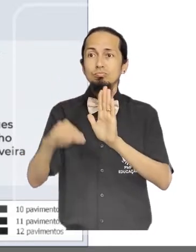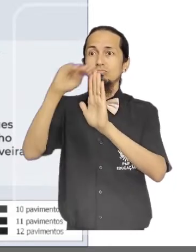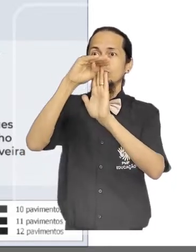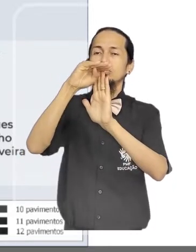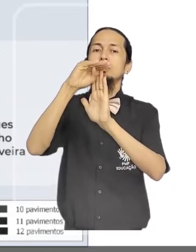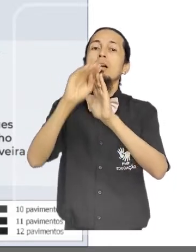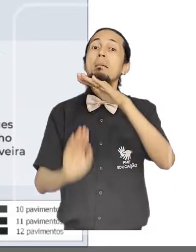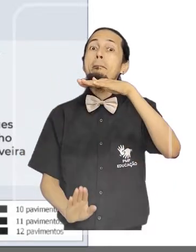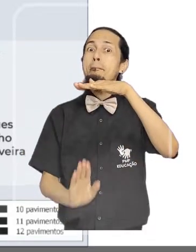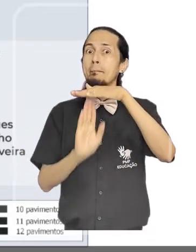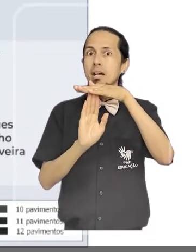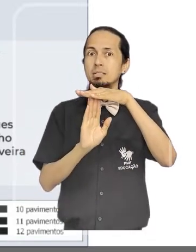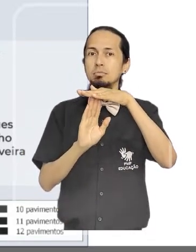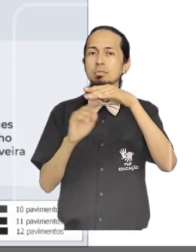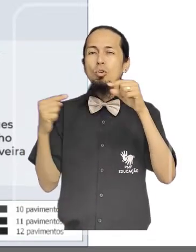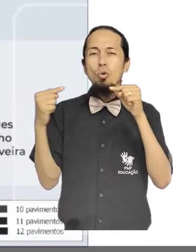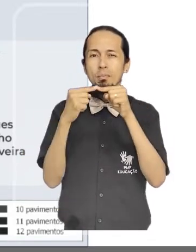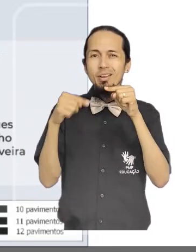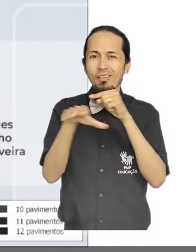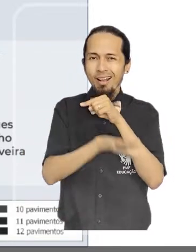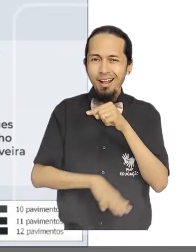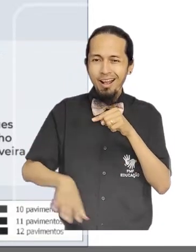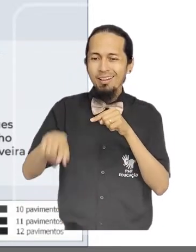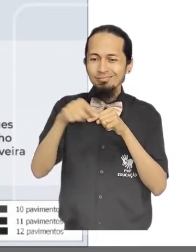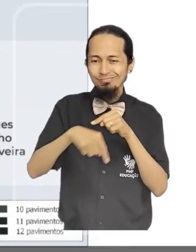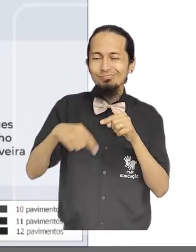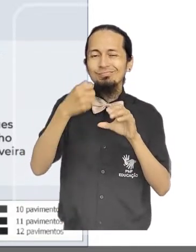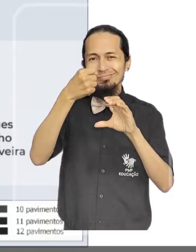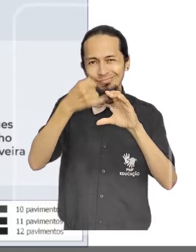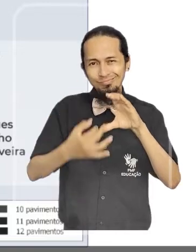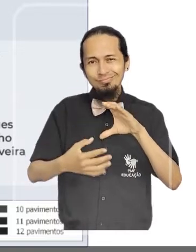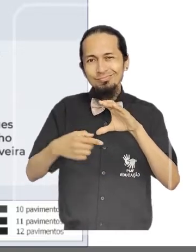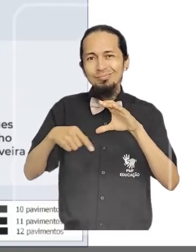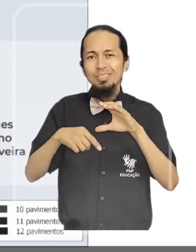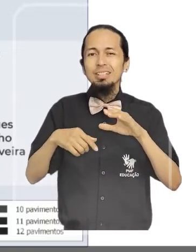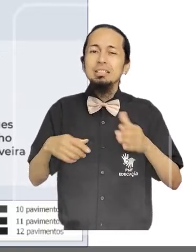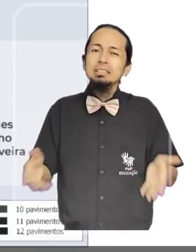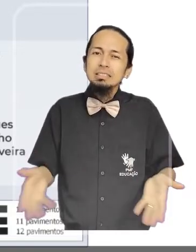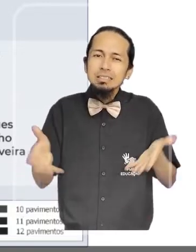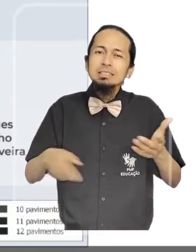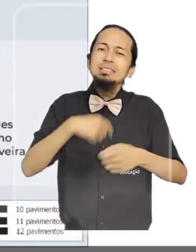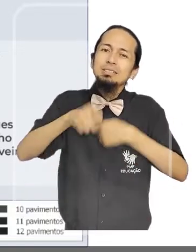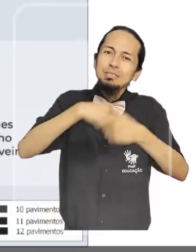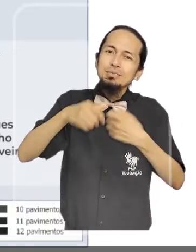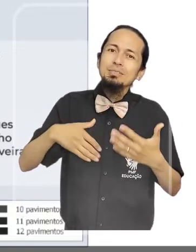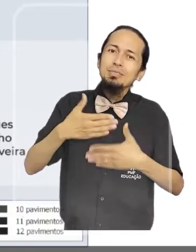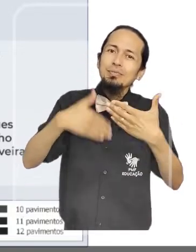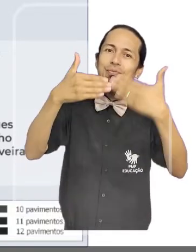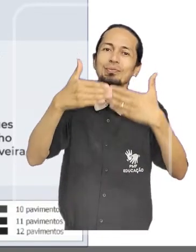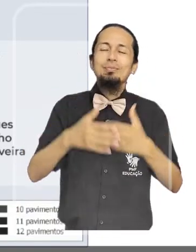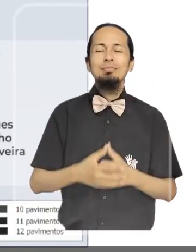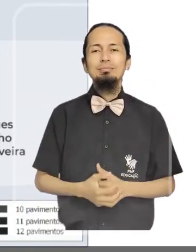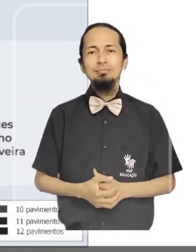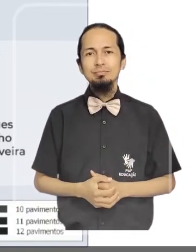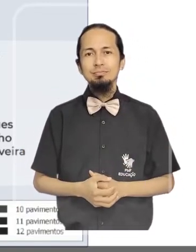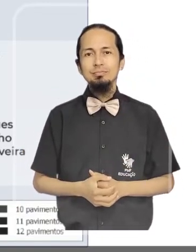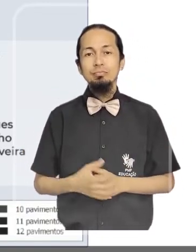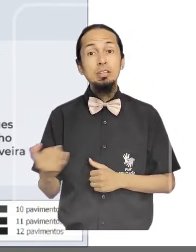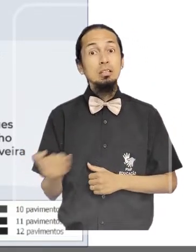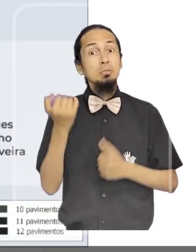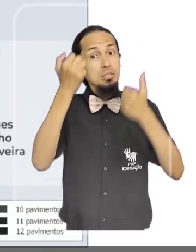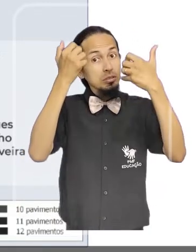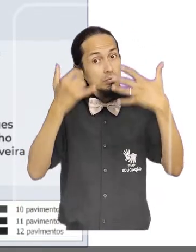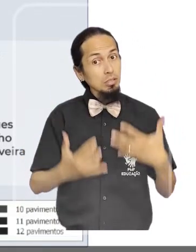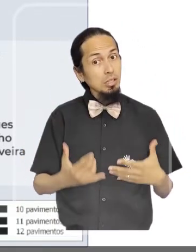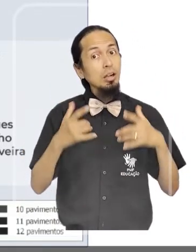um pavimento no limite máximo do seu zoneamento mediante outorga de desenvolvimento econômico.